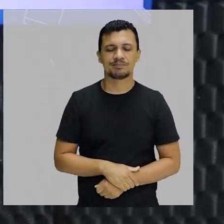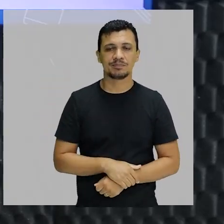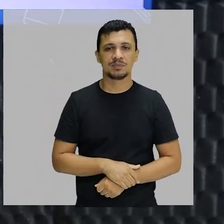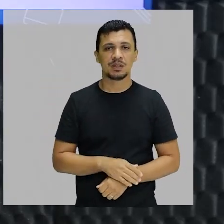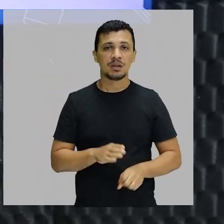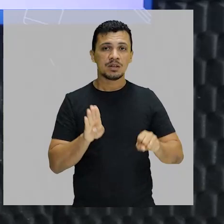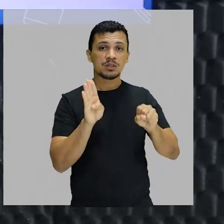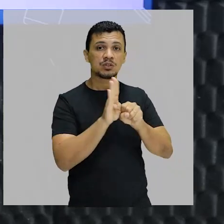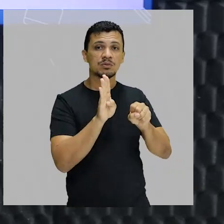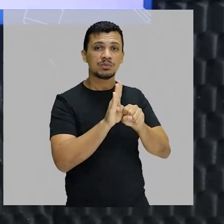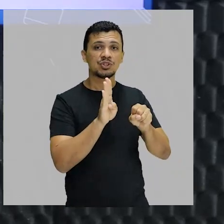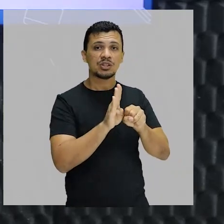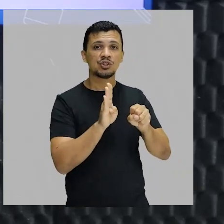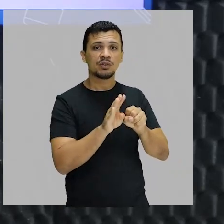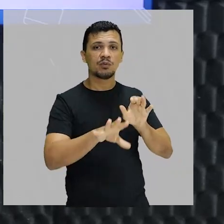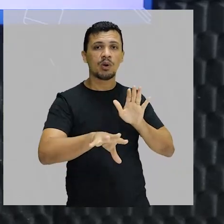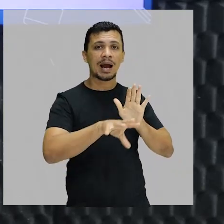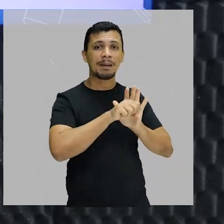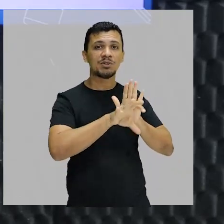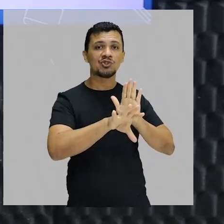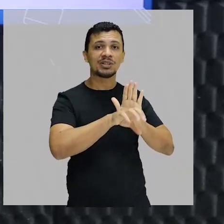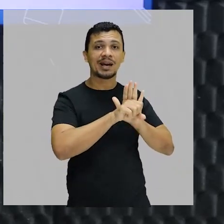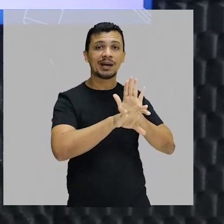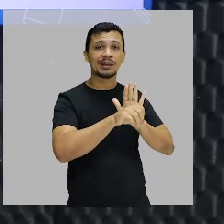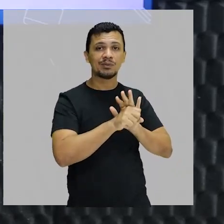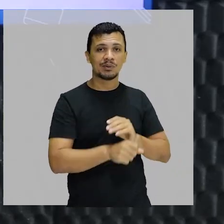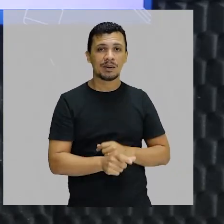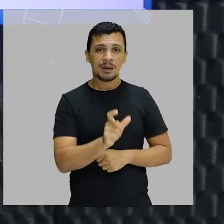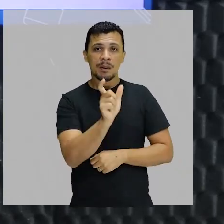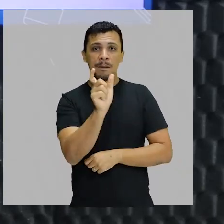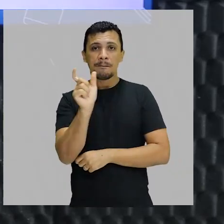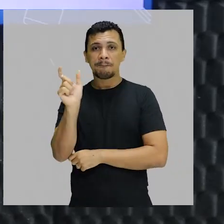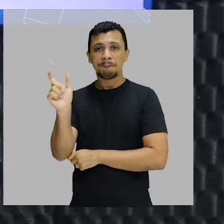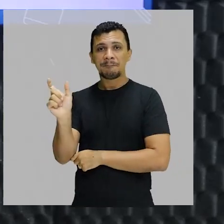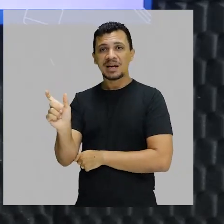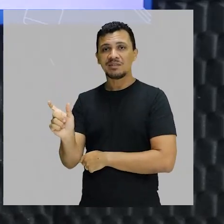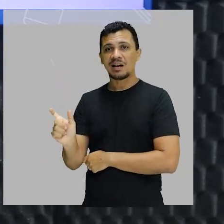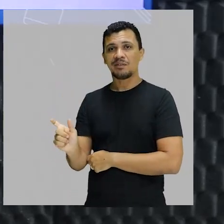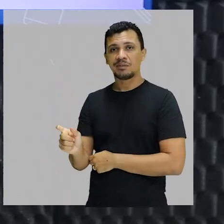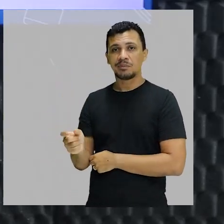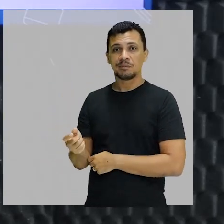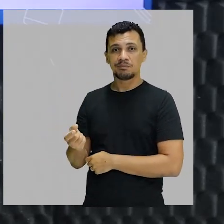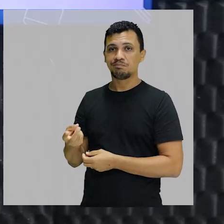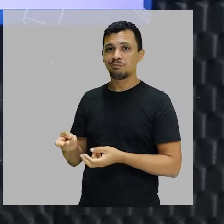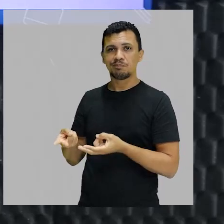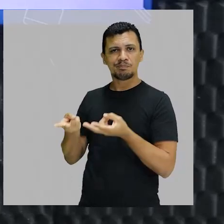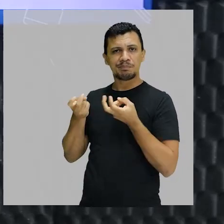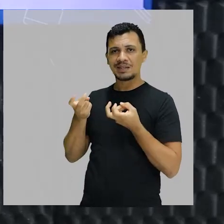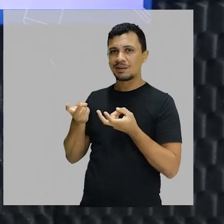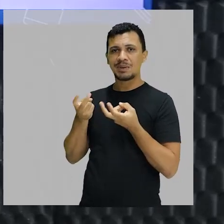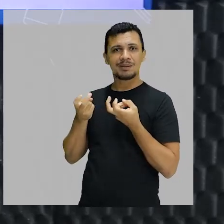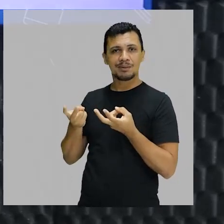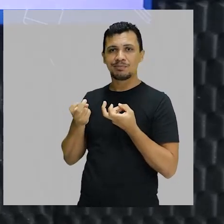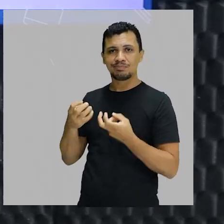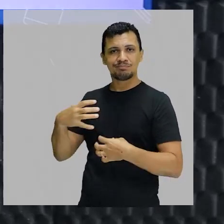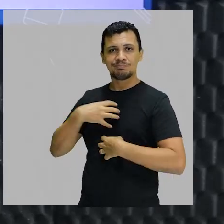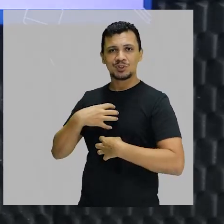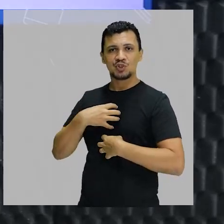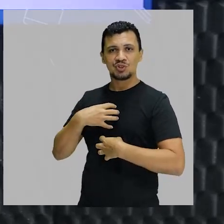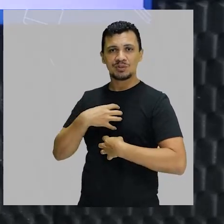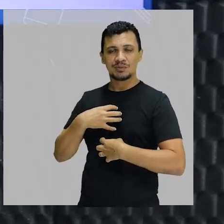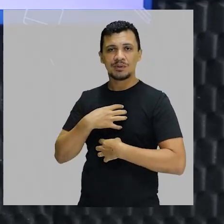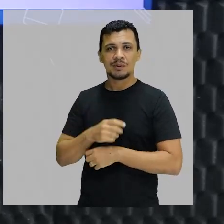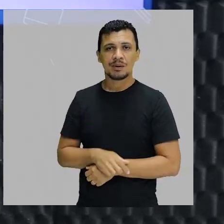Substantivo abstracto. São palavras que não podemos perceber através de los sentidos. Então,